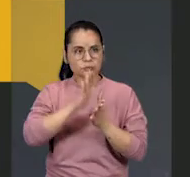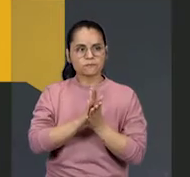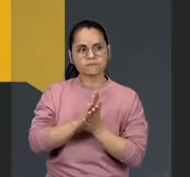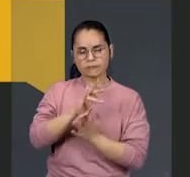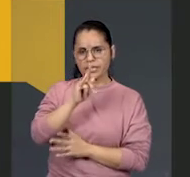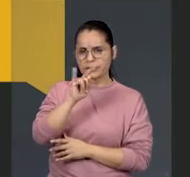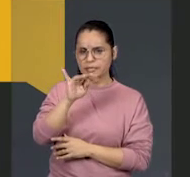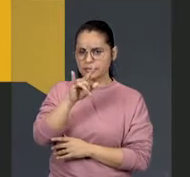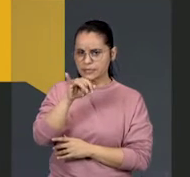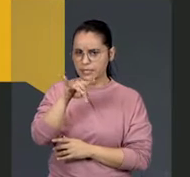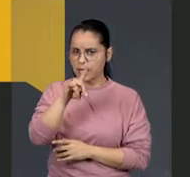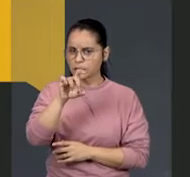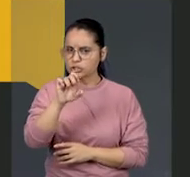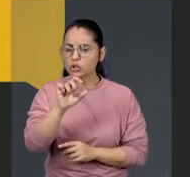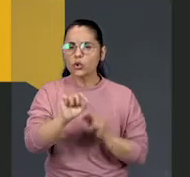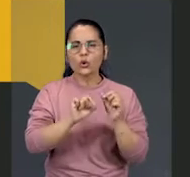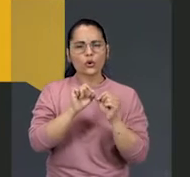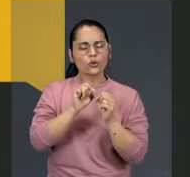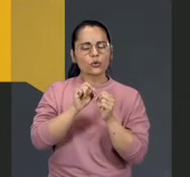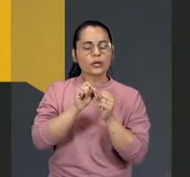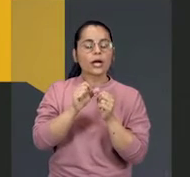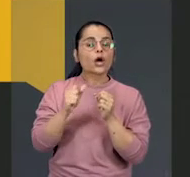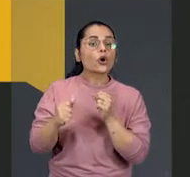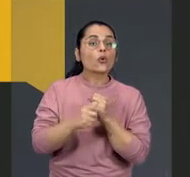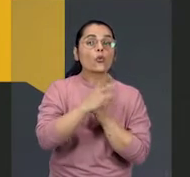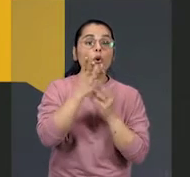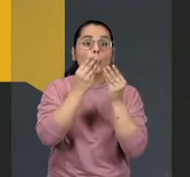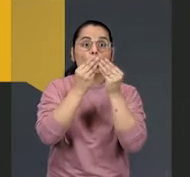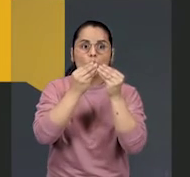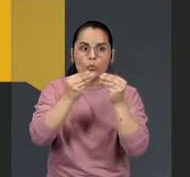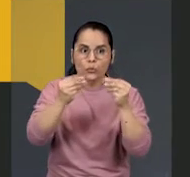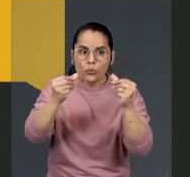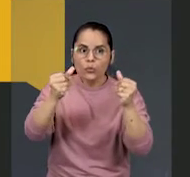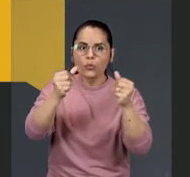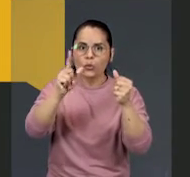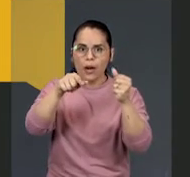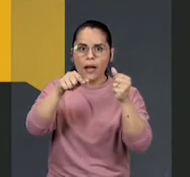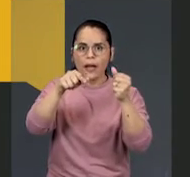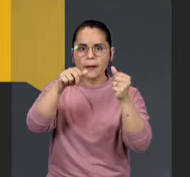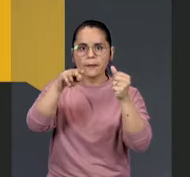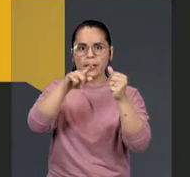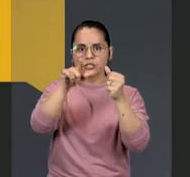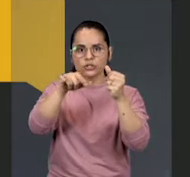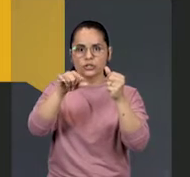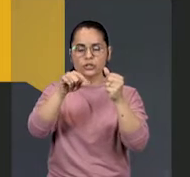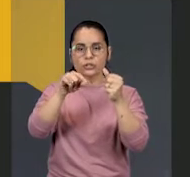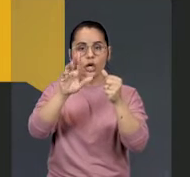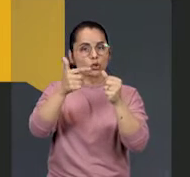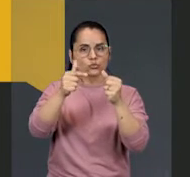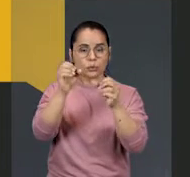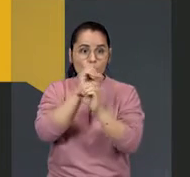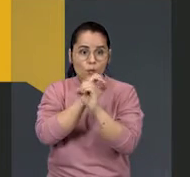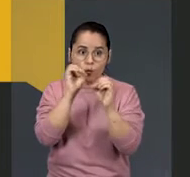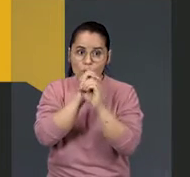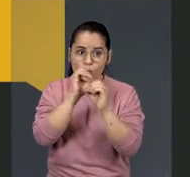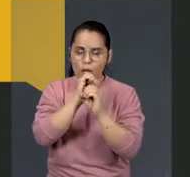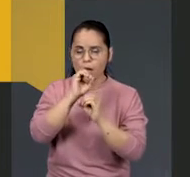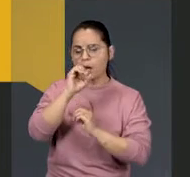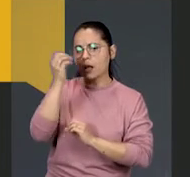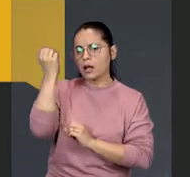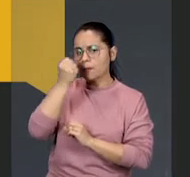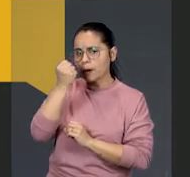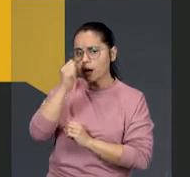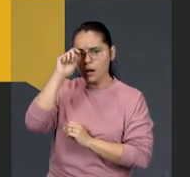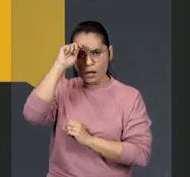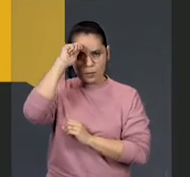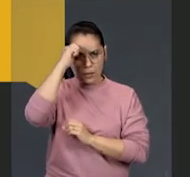saturação descreve o quão puro a matiz é. É a cor sem adição de branco